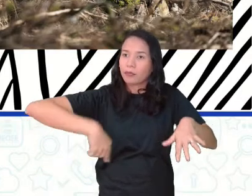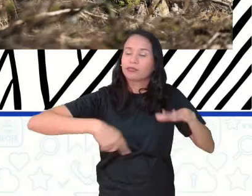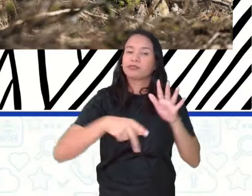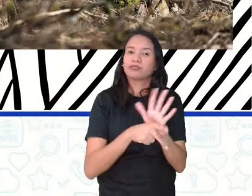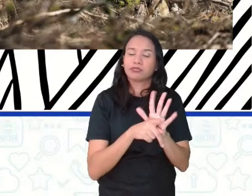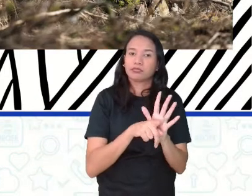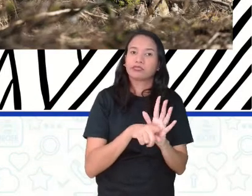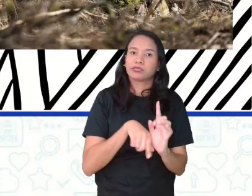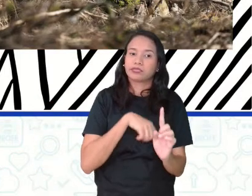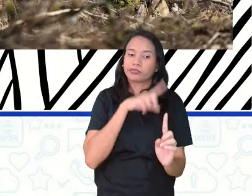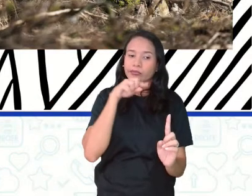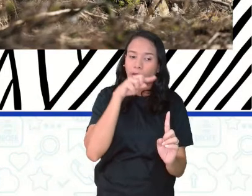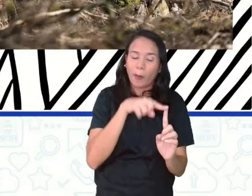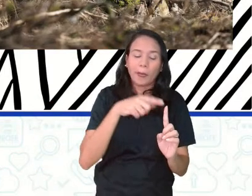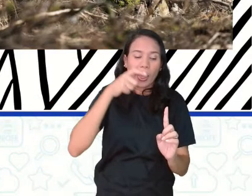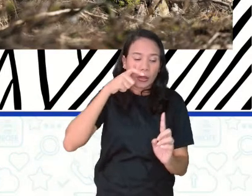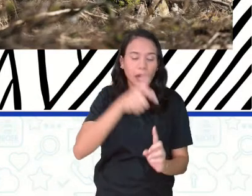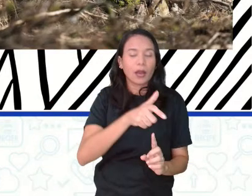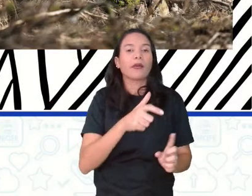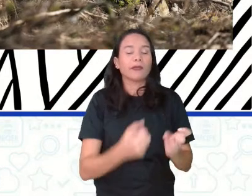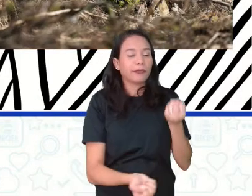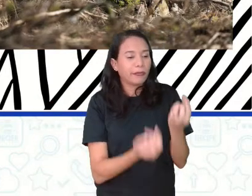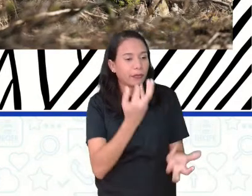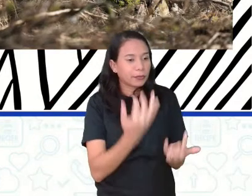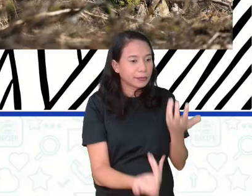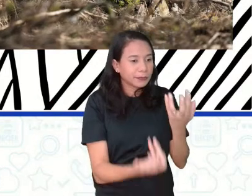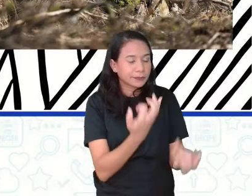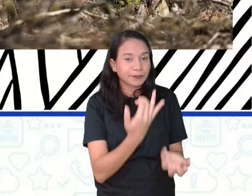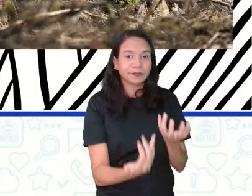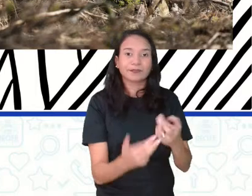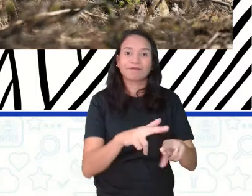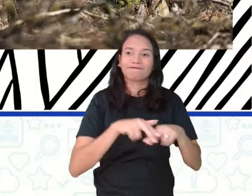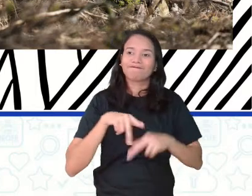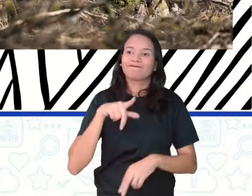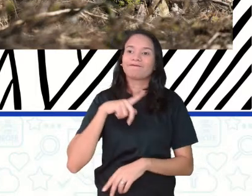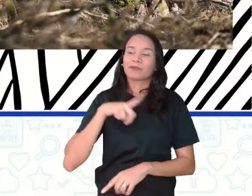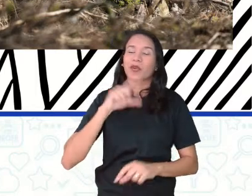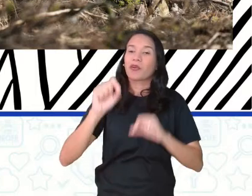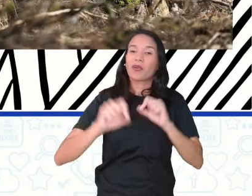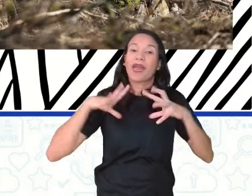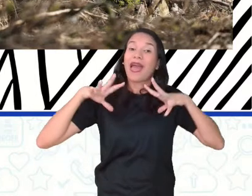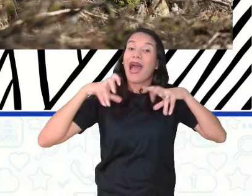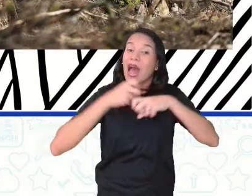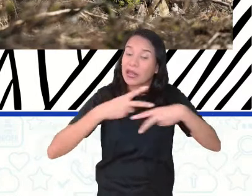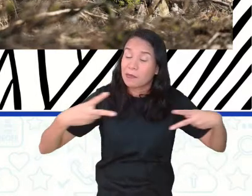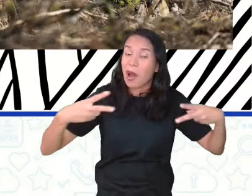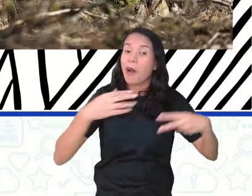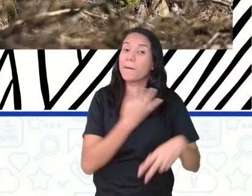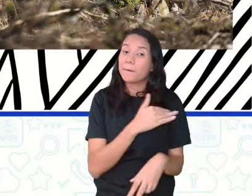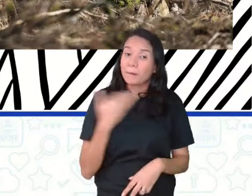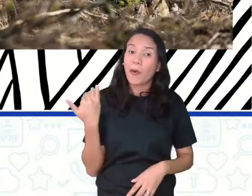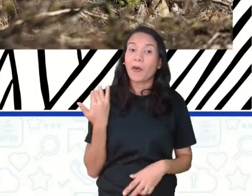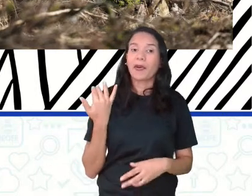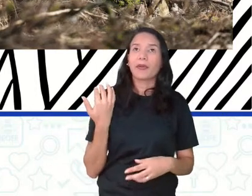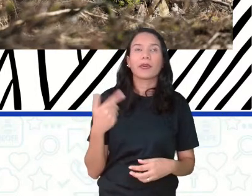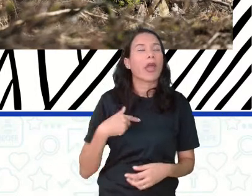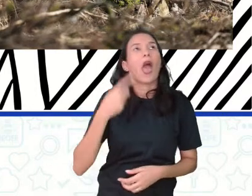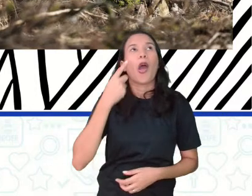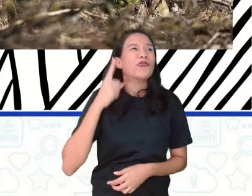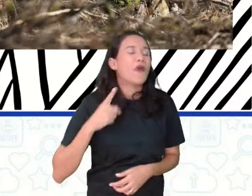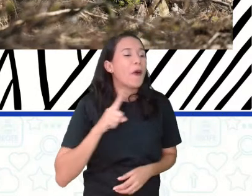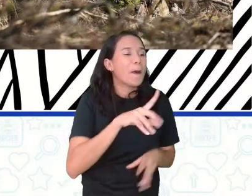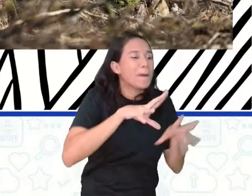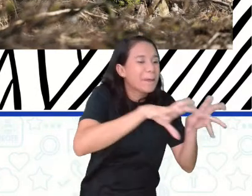é intencional, então muitas vezes vai vitimar animais, né? Porque ninguém vai ali retirar os